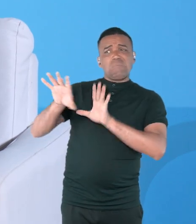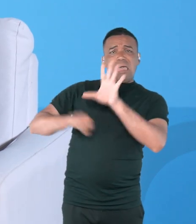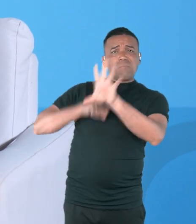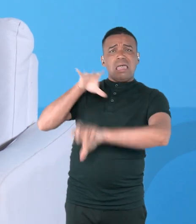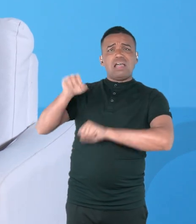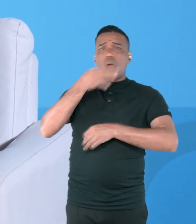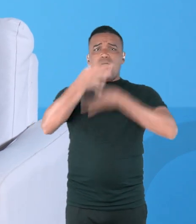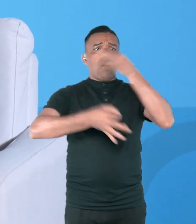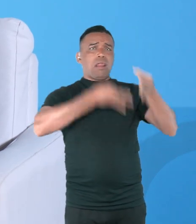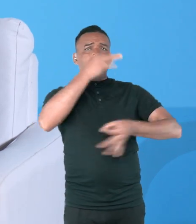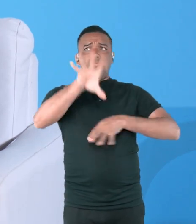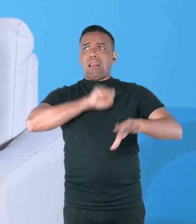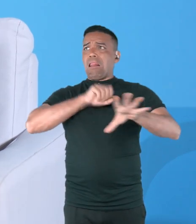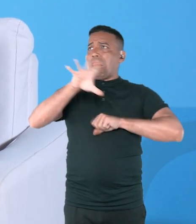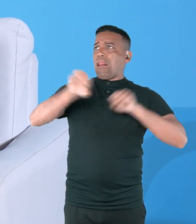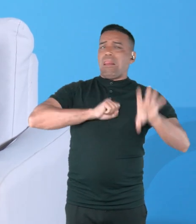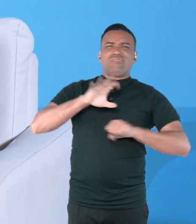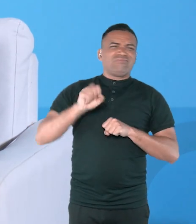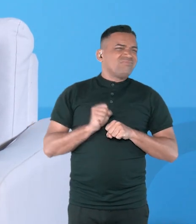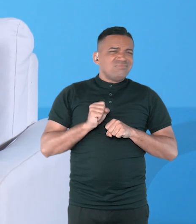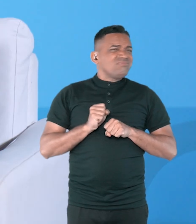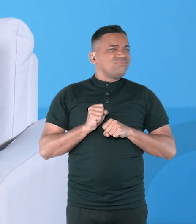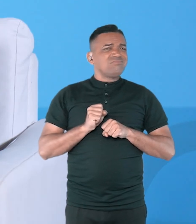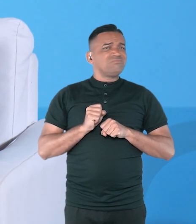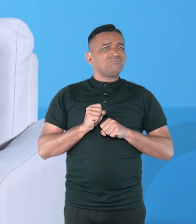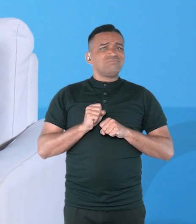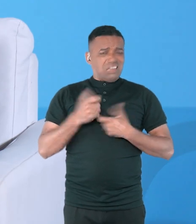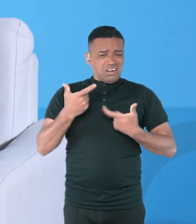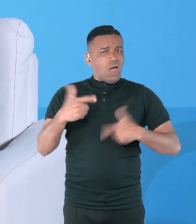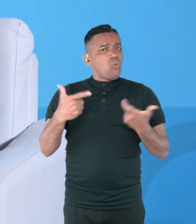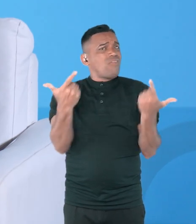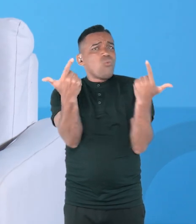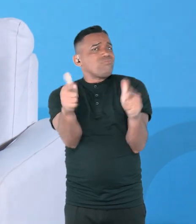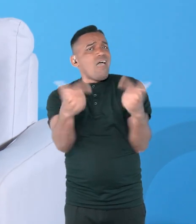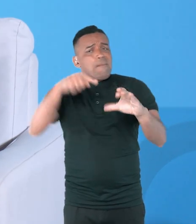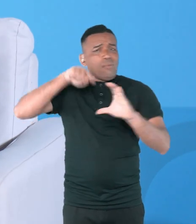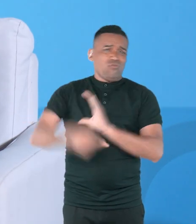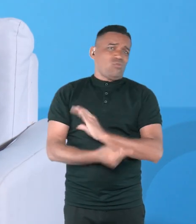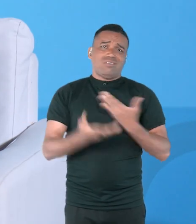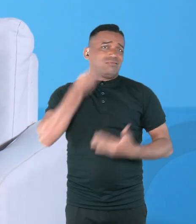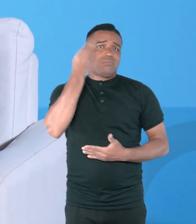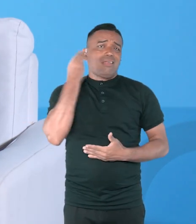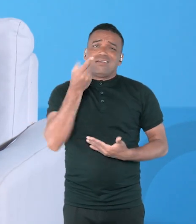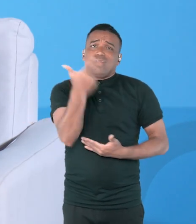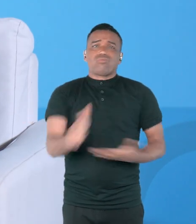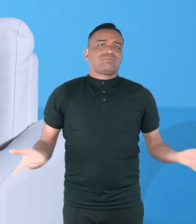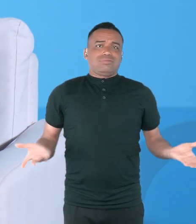opiniões alheias e fazendo fundações em terrenos tão frágeis pela falta de vivência